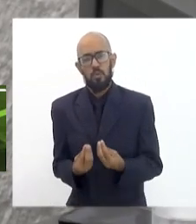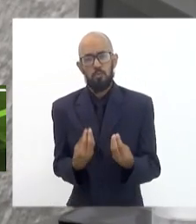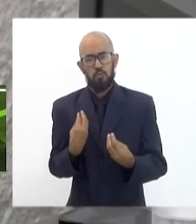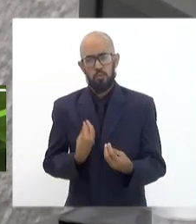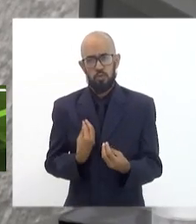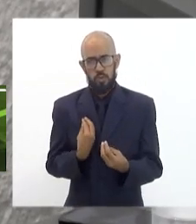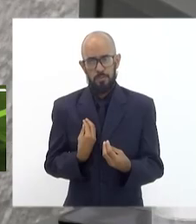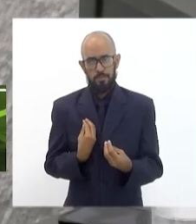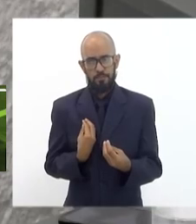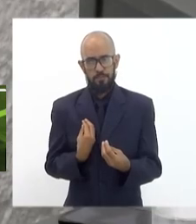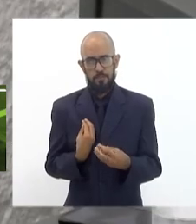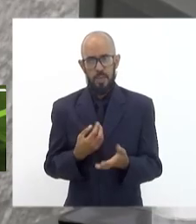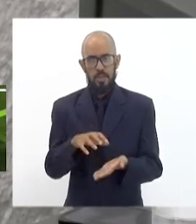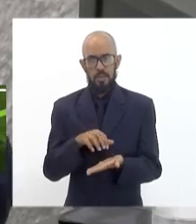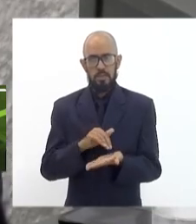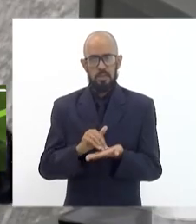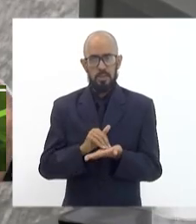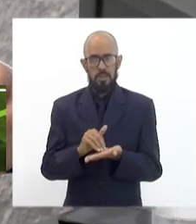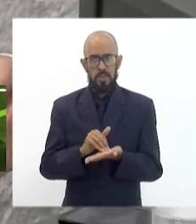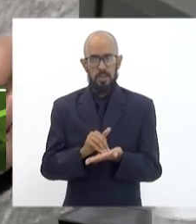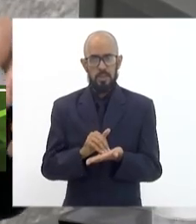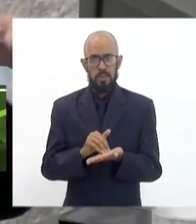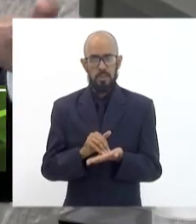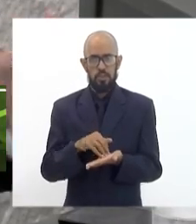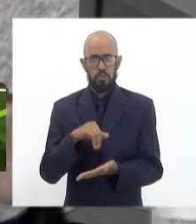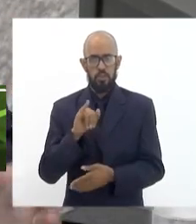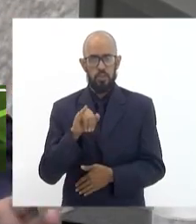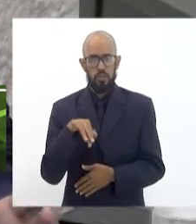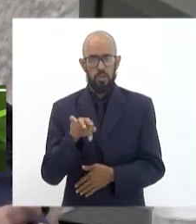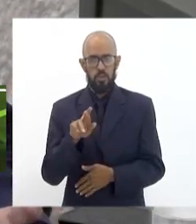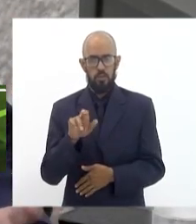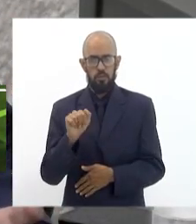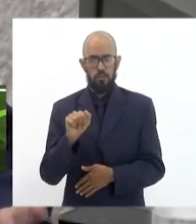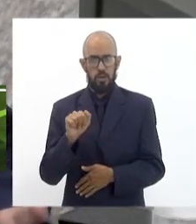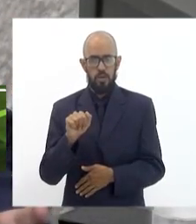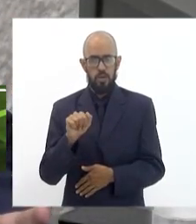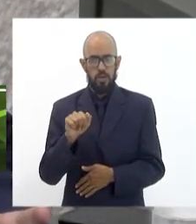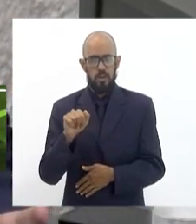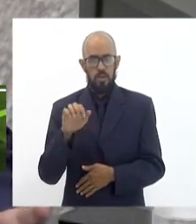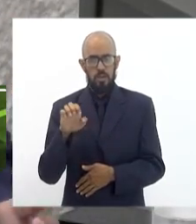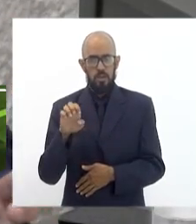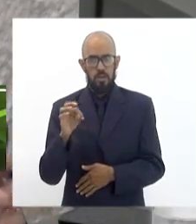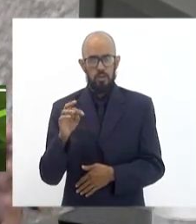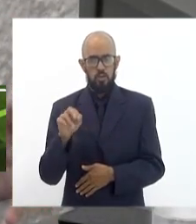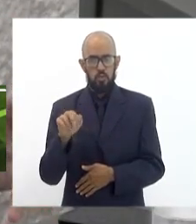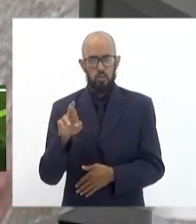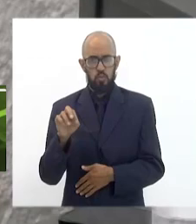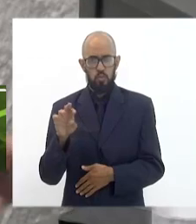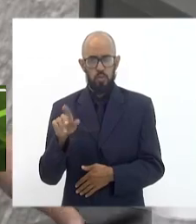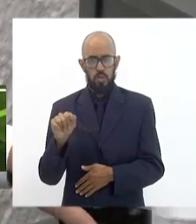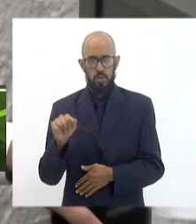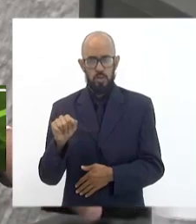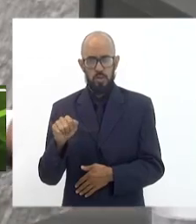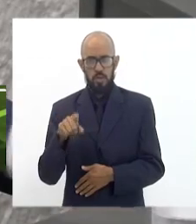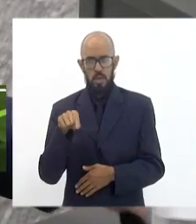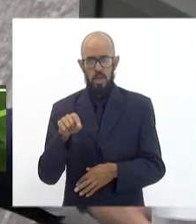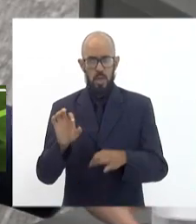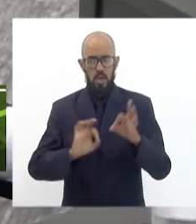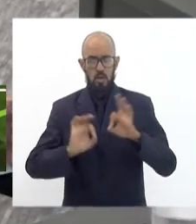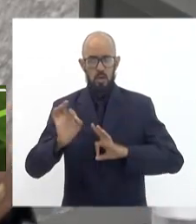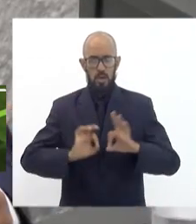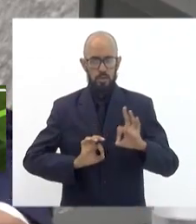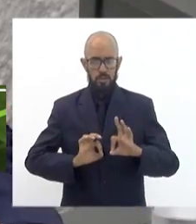está Secretaria de infraestrutura ela é a organizadora desse é